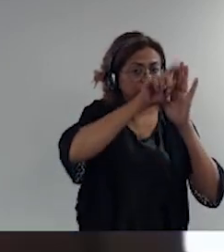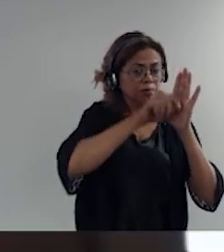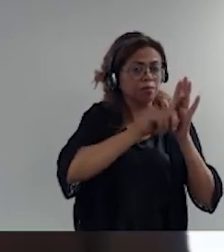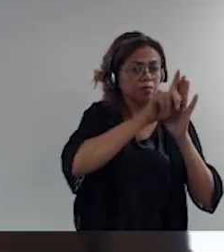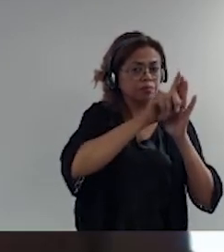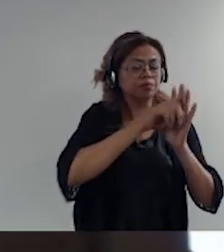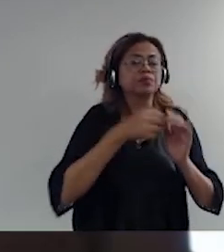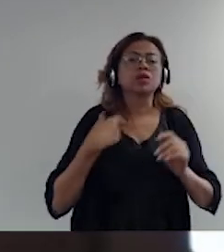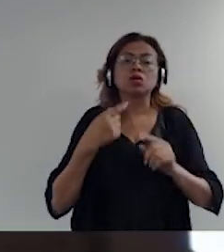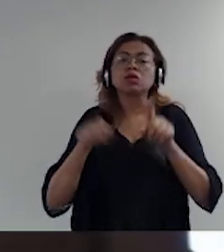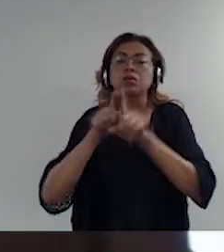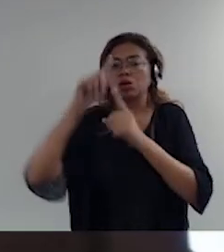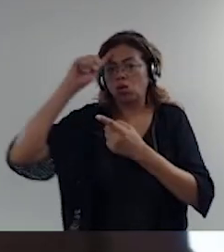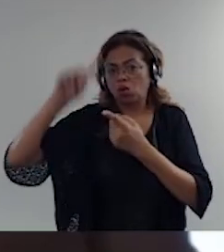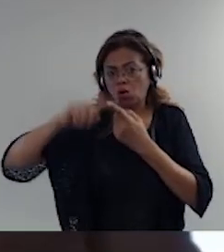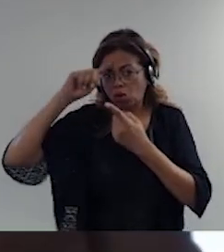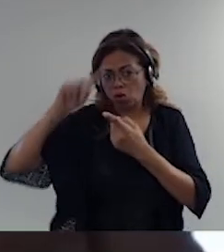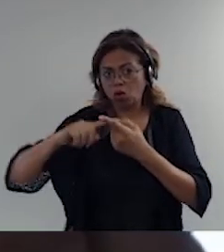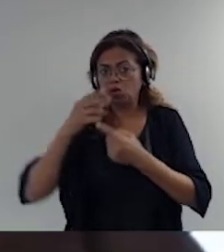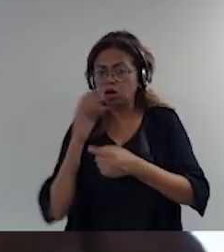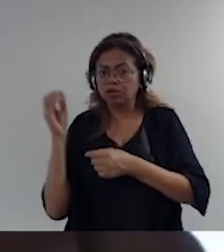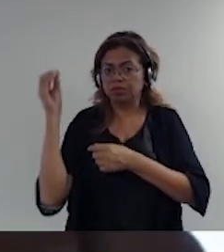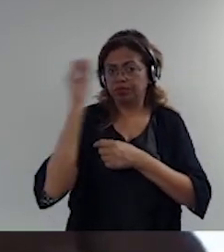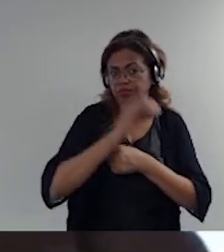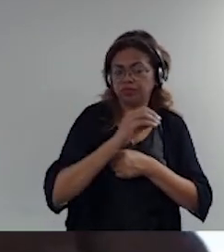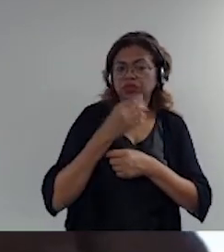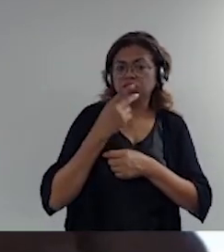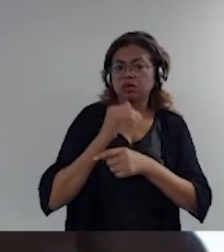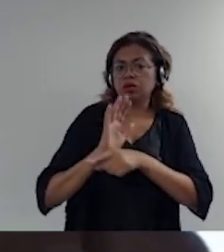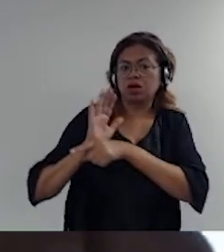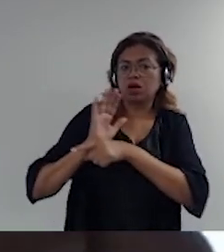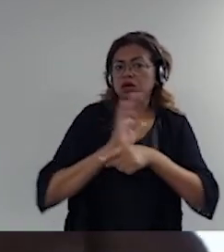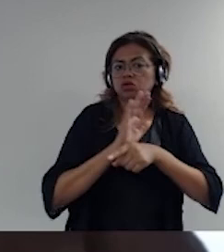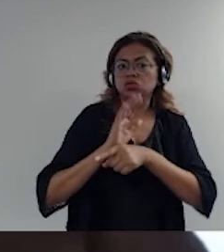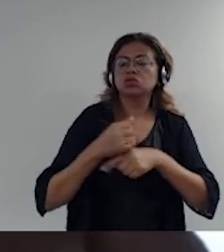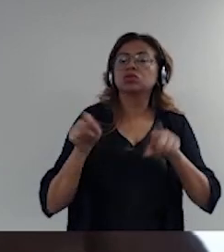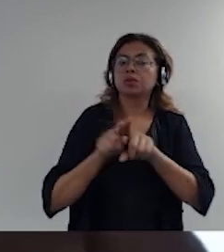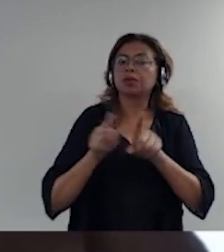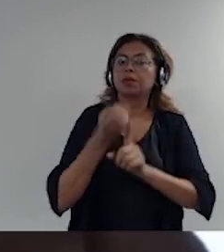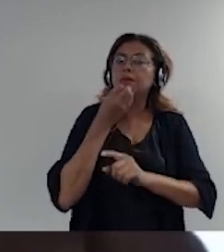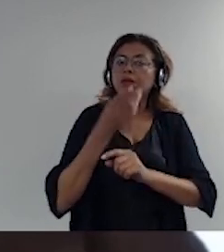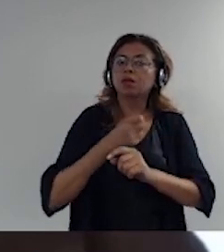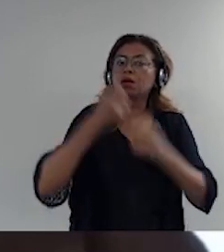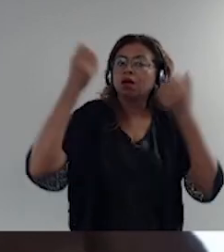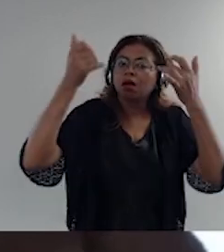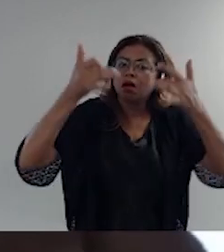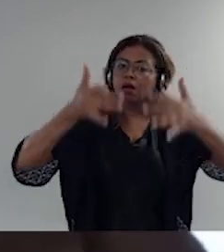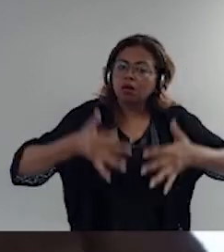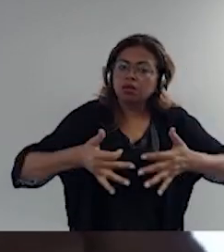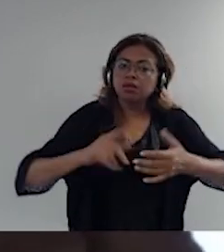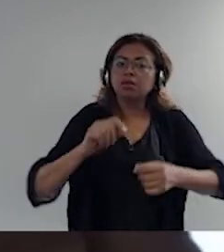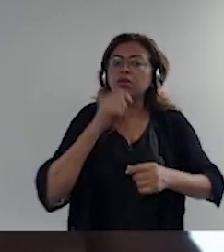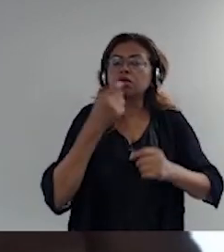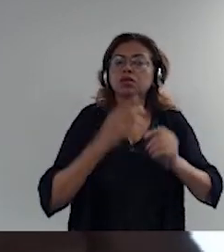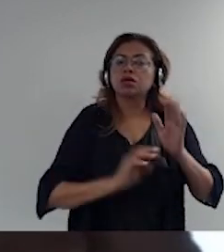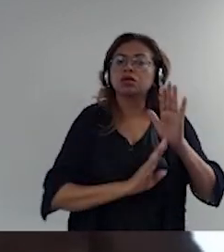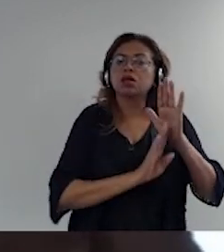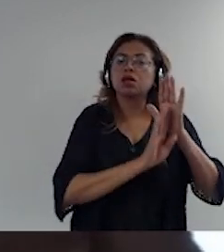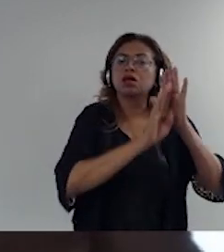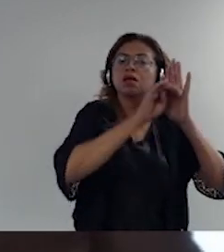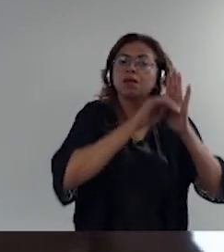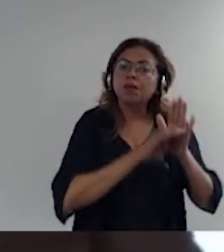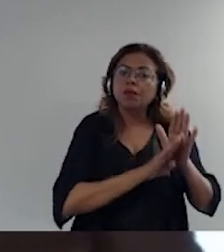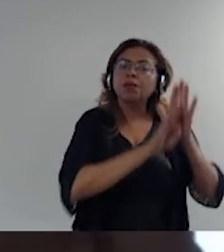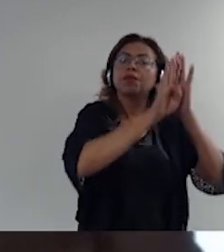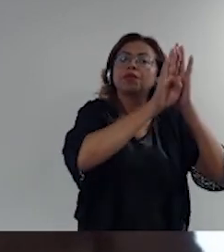Concordo e acrescentaria que isso ajuda, em parte, a explicar essa volta tão